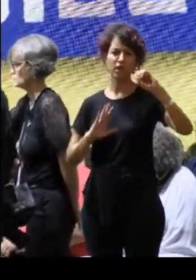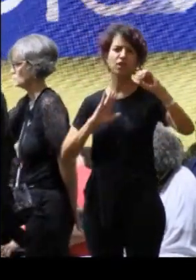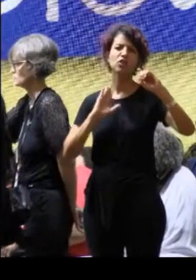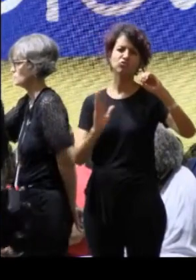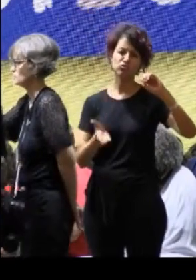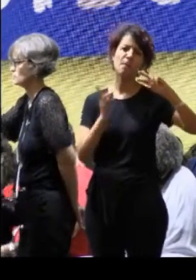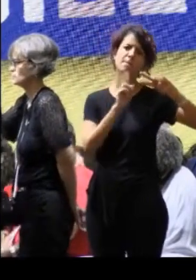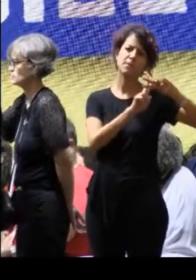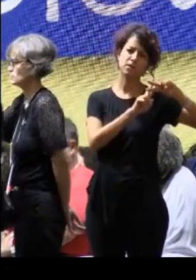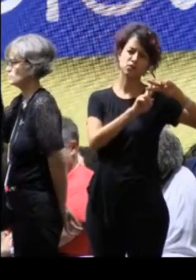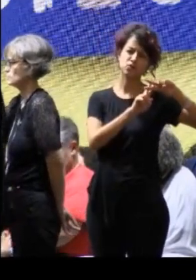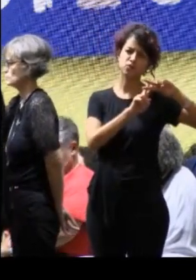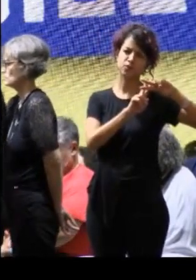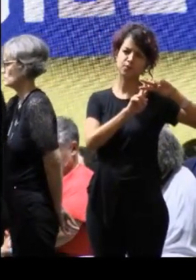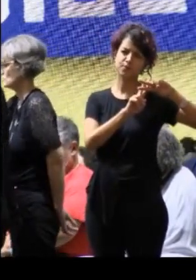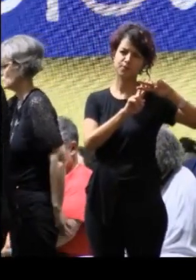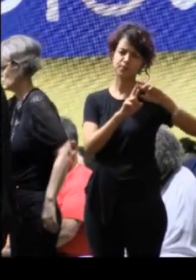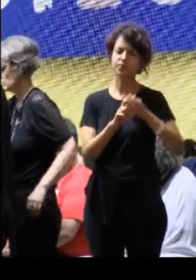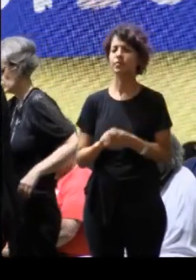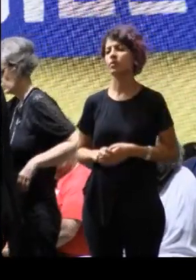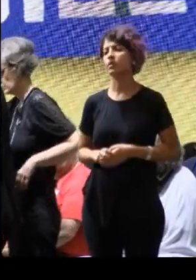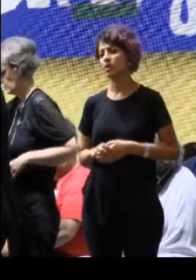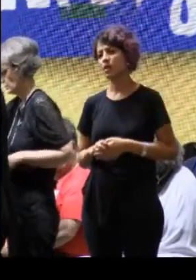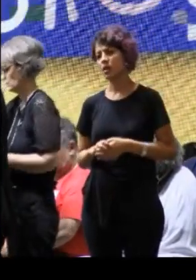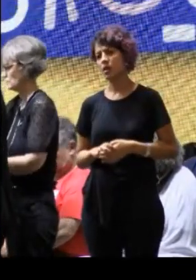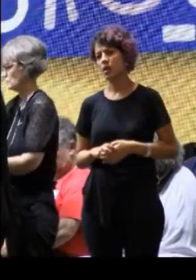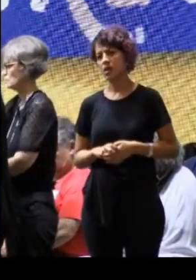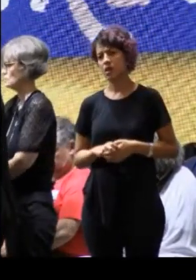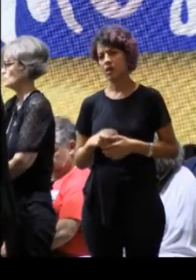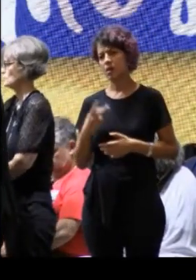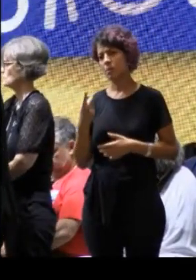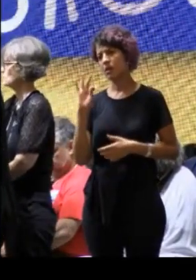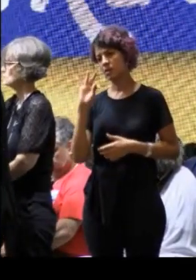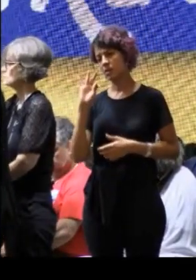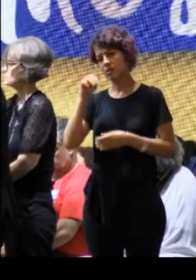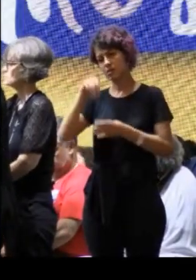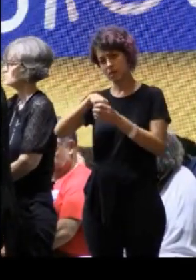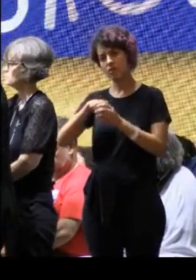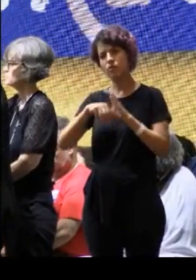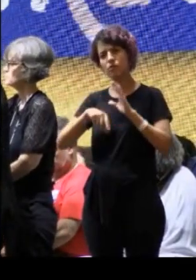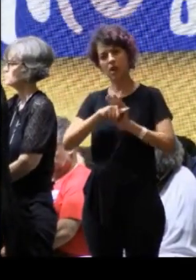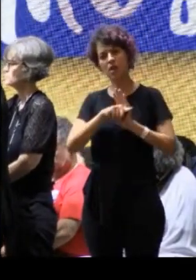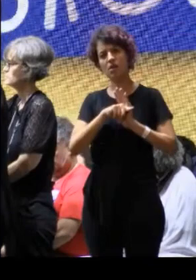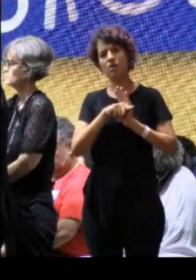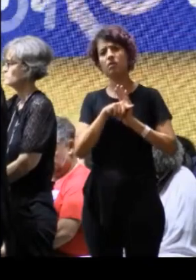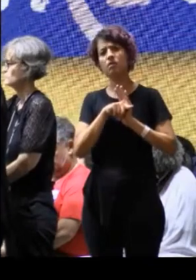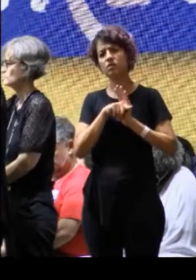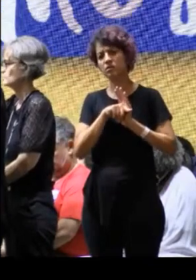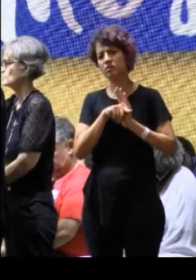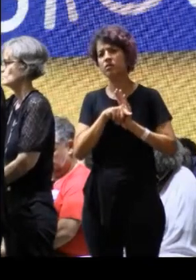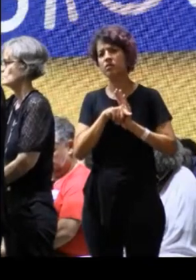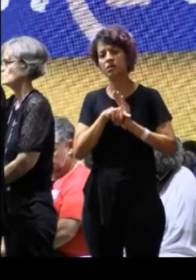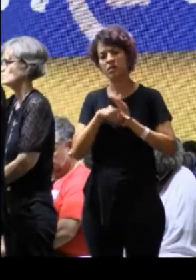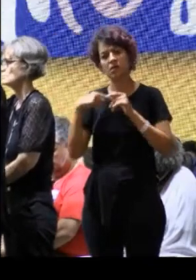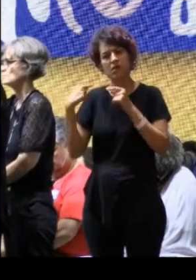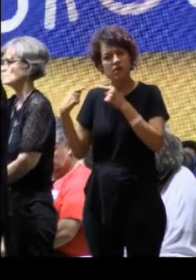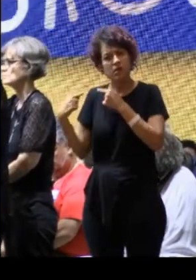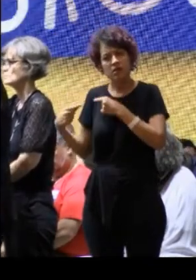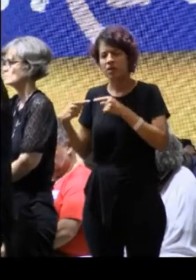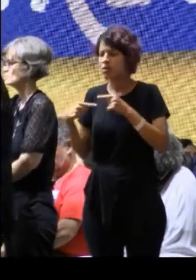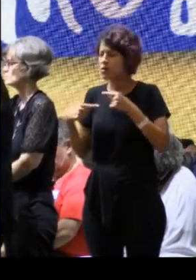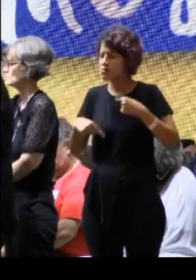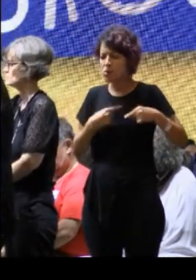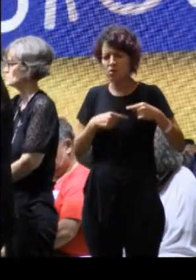foi criada, há quase 40 anos, o PT disputou dentro da lei e pacificamente todas as eleições desse